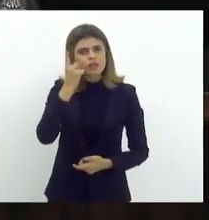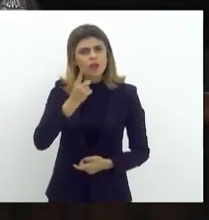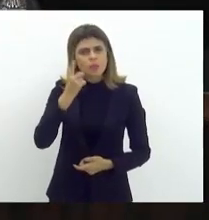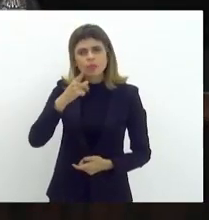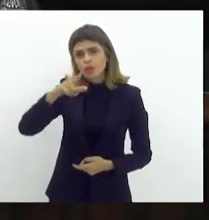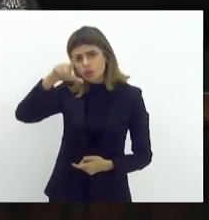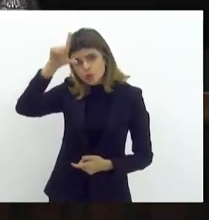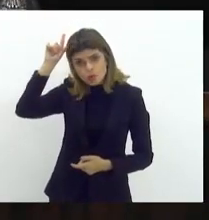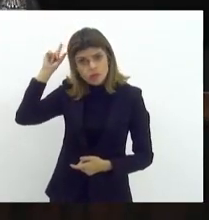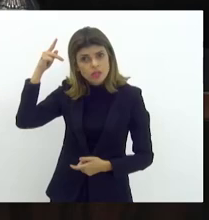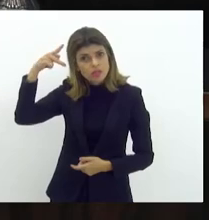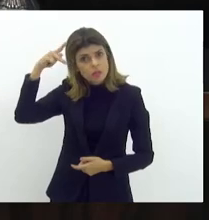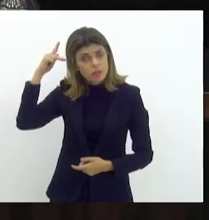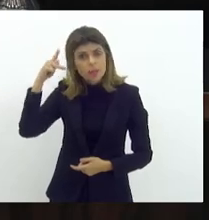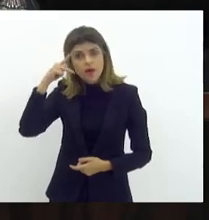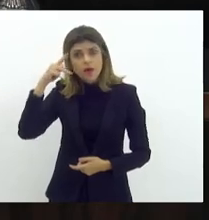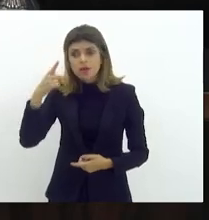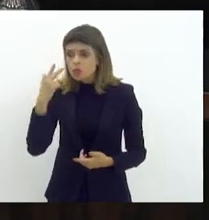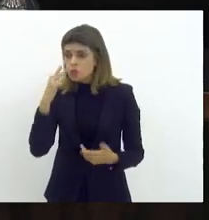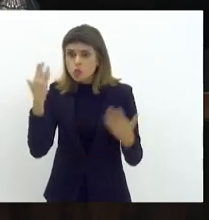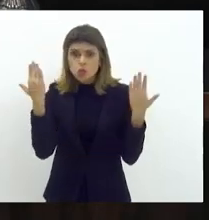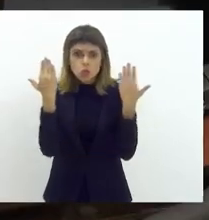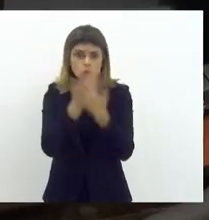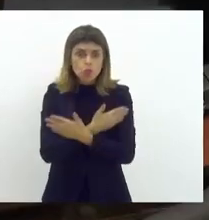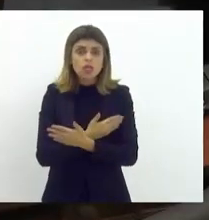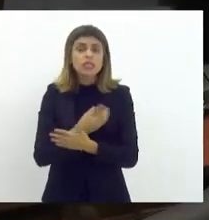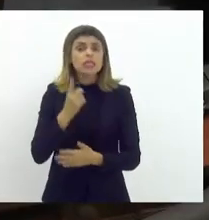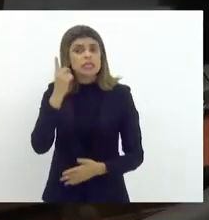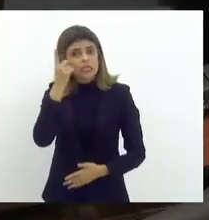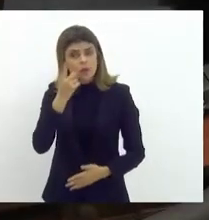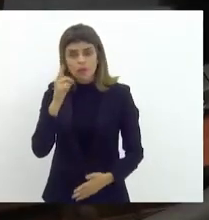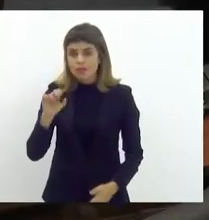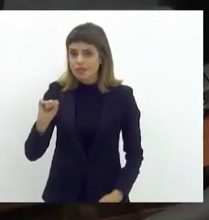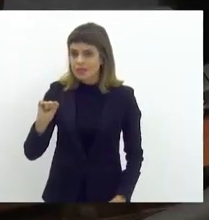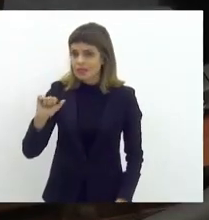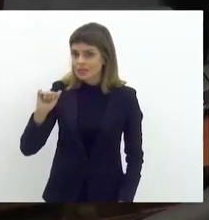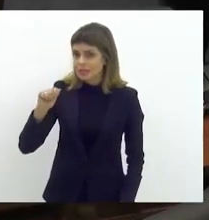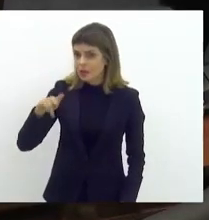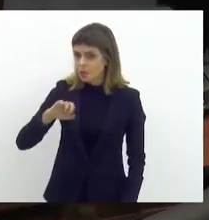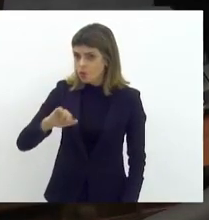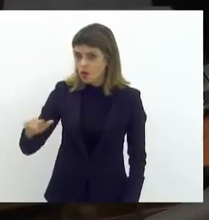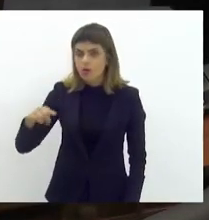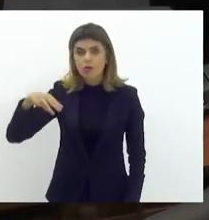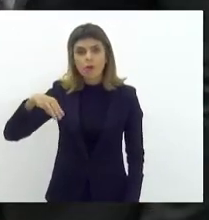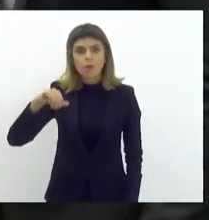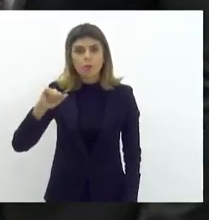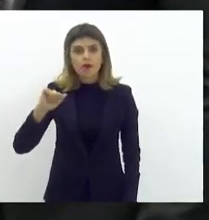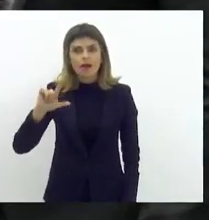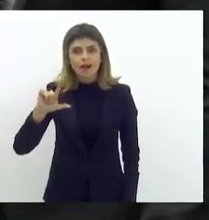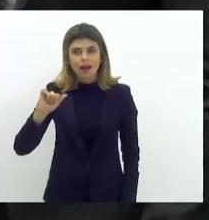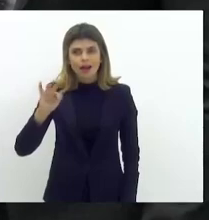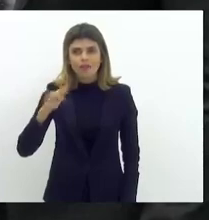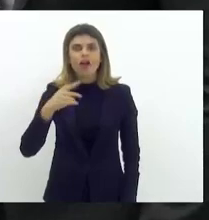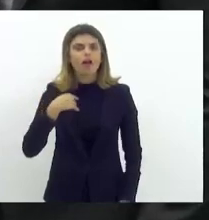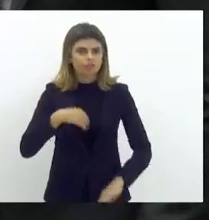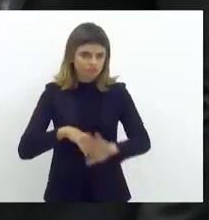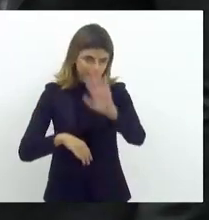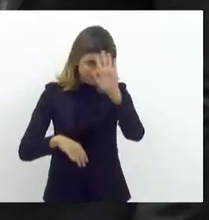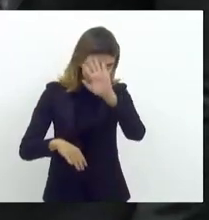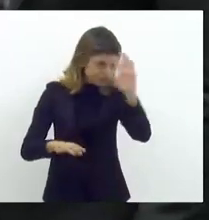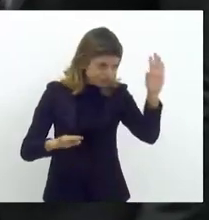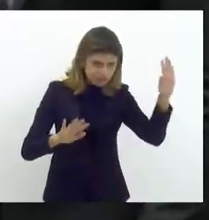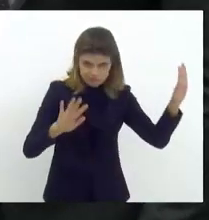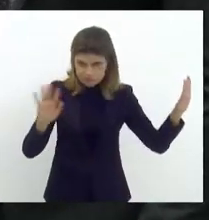eu não estou vendo ele Deputado Samuel Malafaia é nós queremos aqui documentarmos